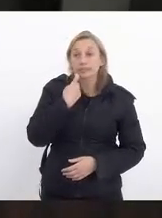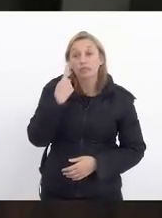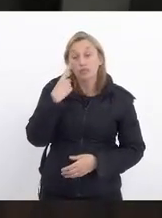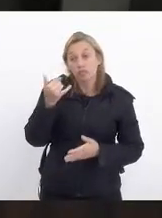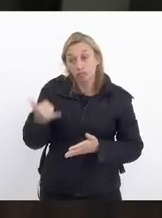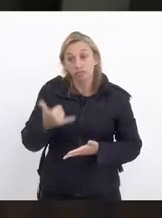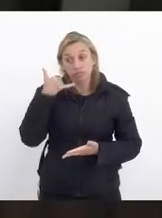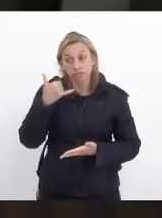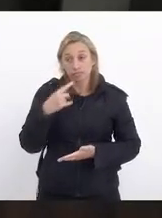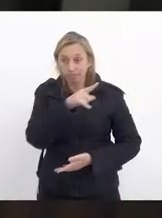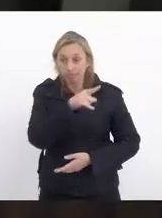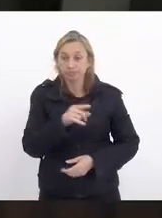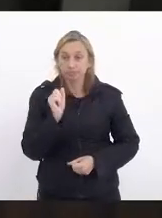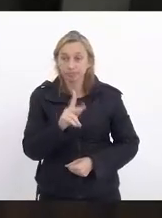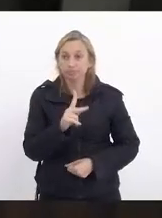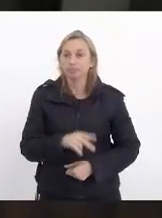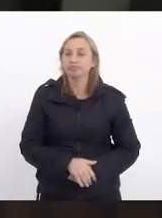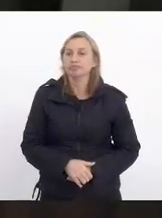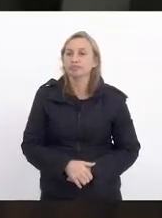telefonar para rock